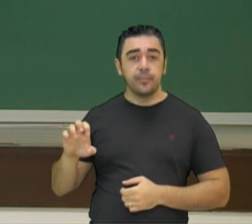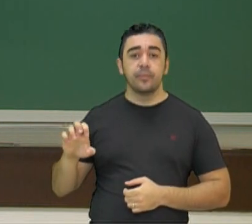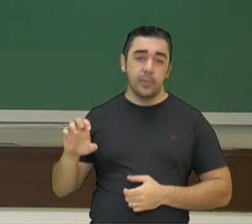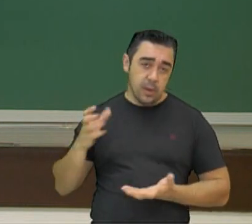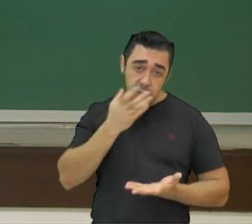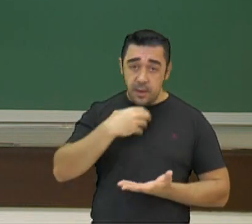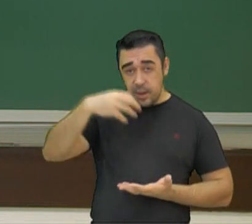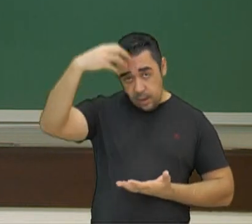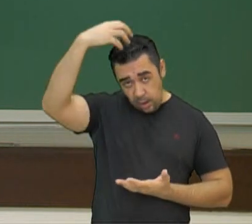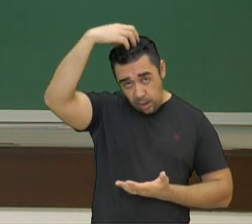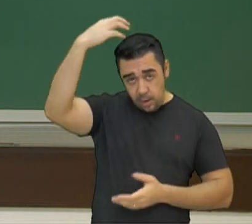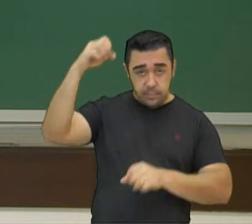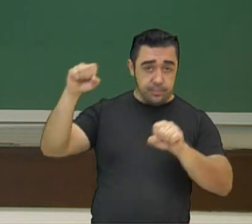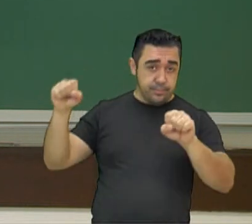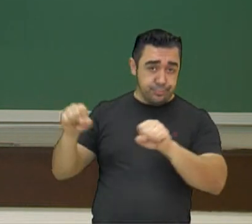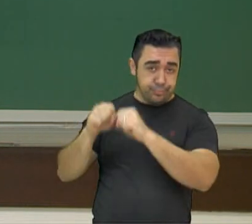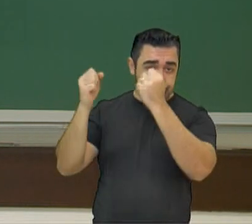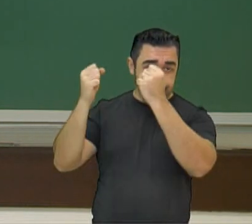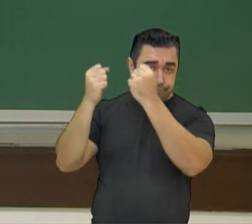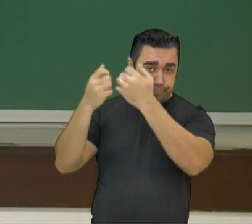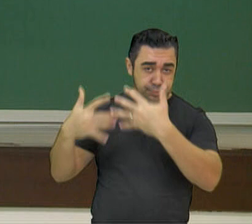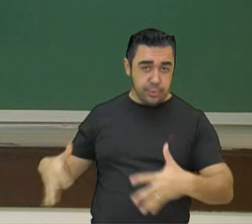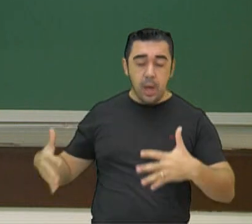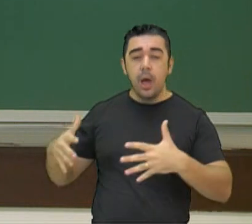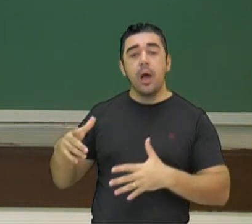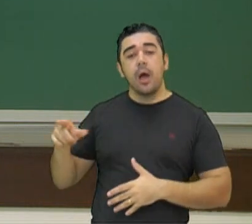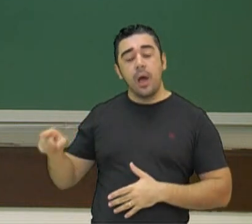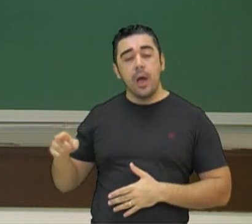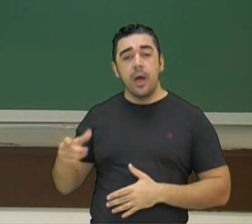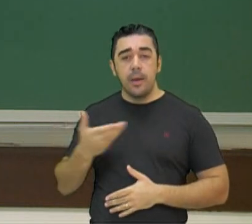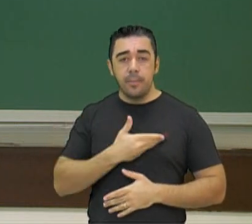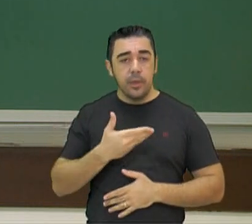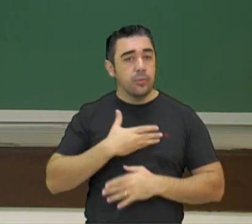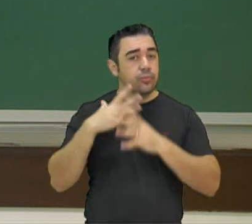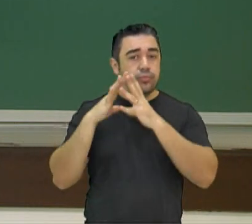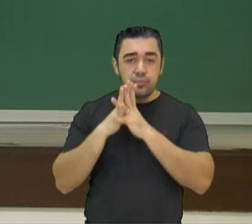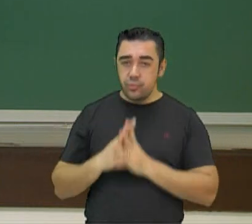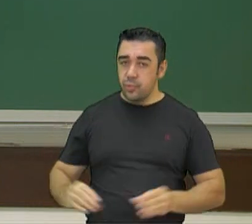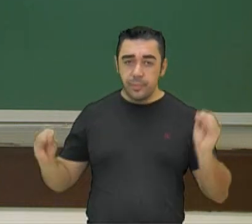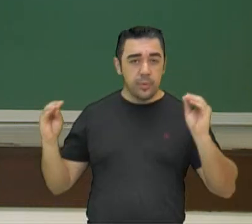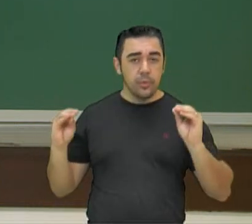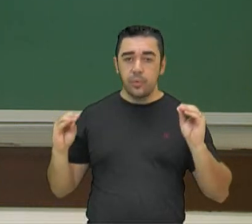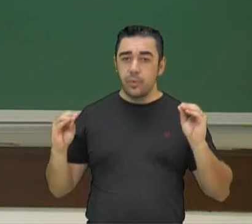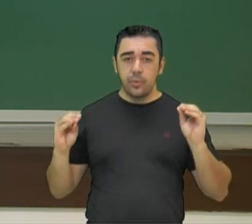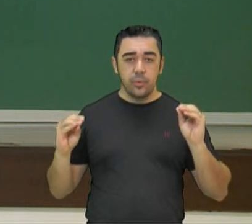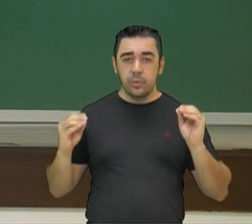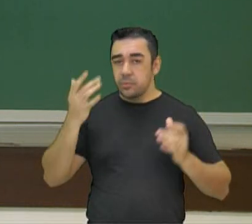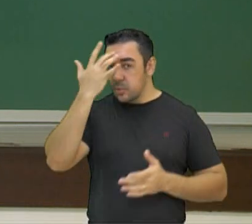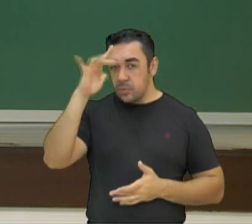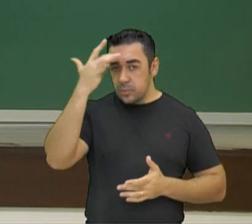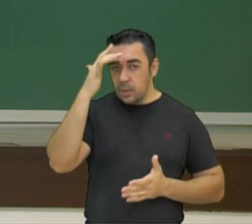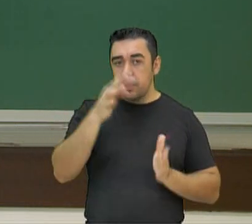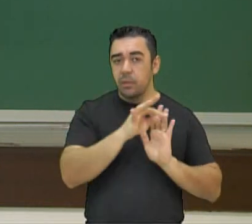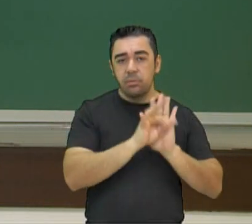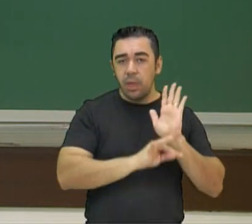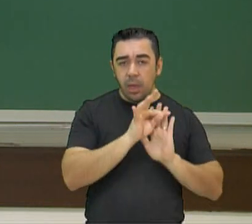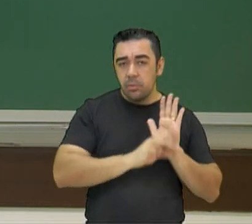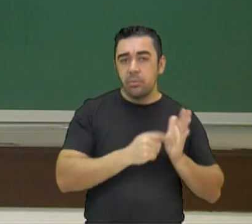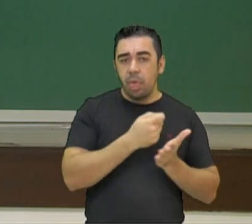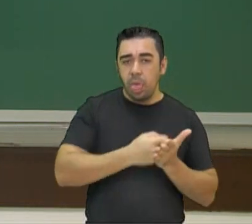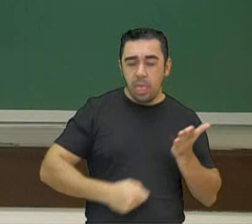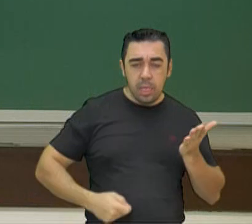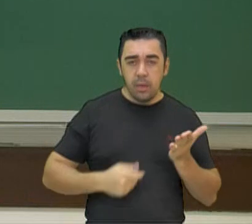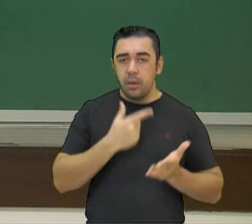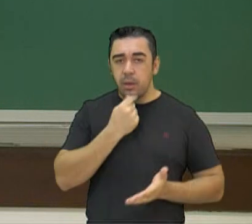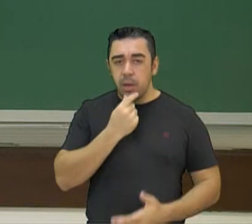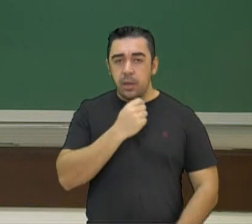amigo do rei caiu junto. Então, ele simplesmente sumiu, desapareceu. Ninguém sabia dos textos, dos escritos. Então, aqui,